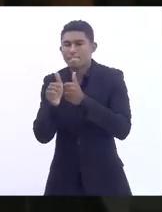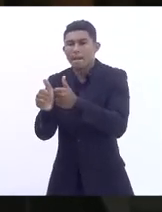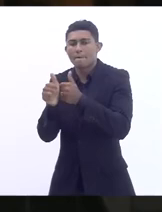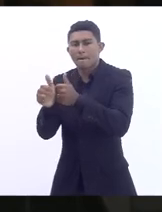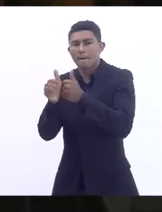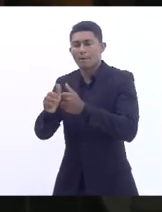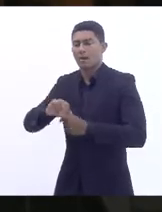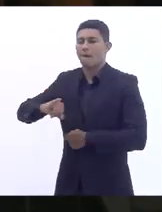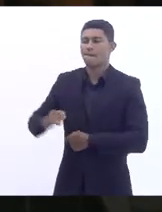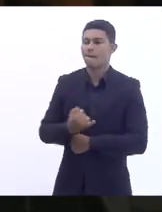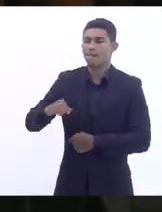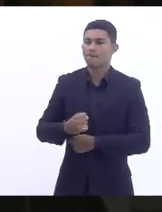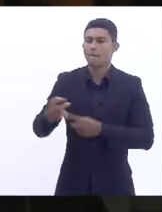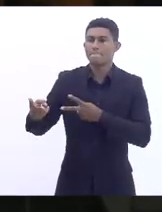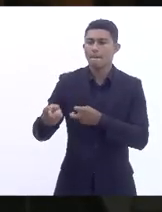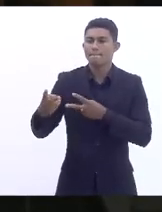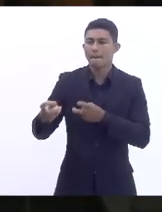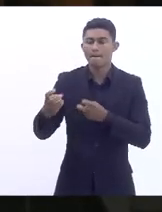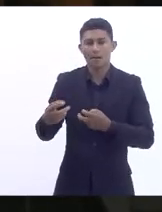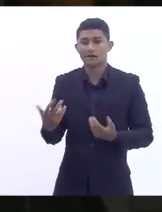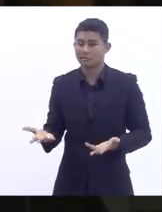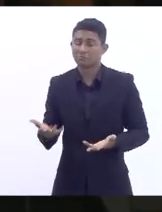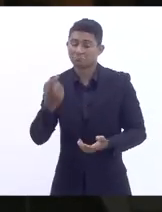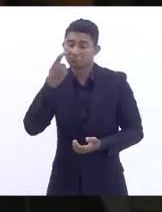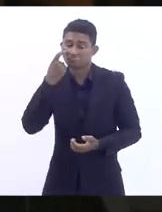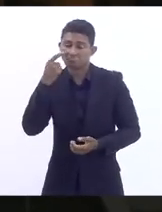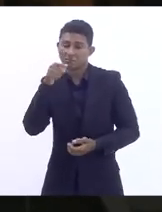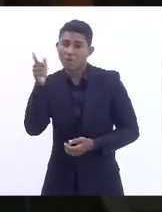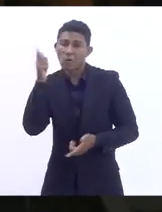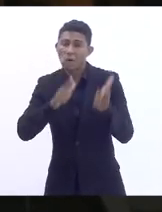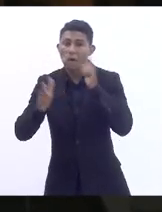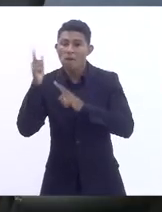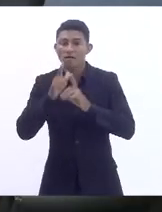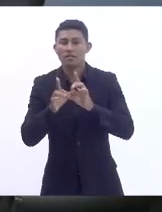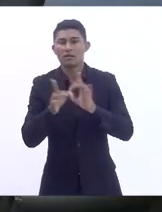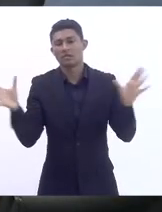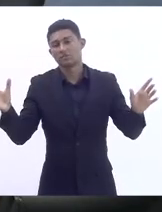para ficar mais lúcido. Muito obrigado, senhora.